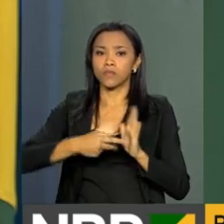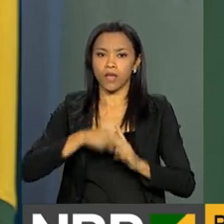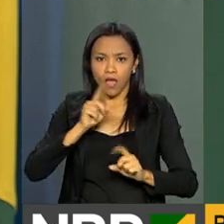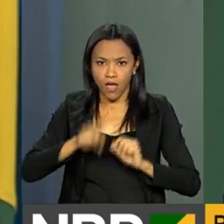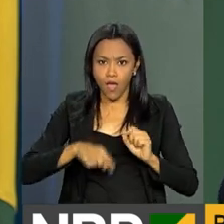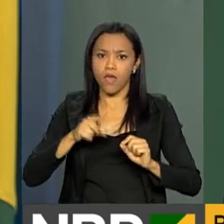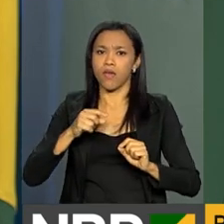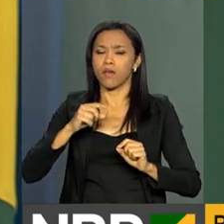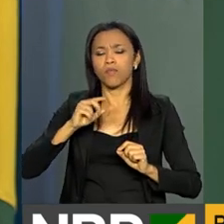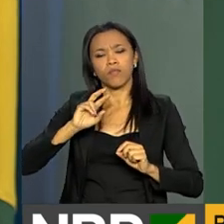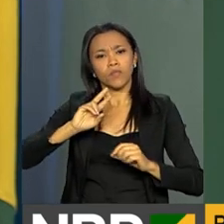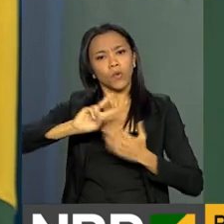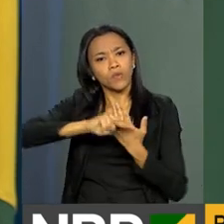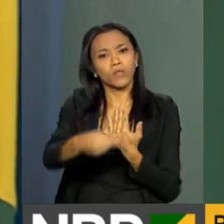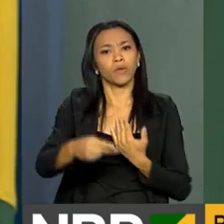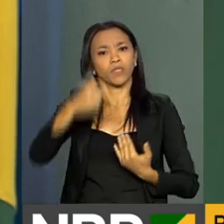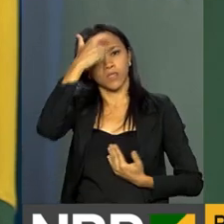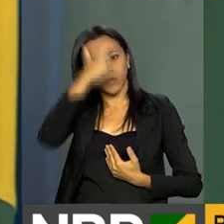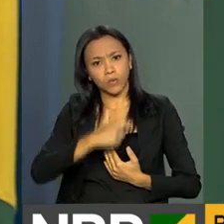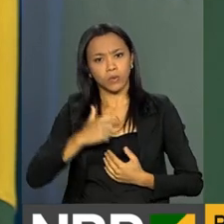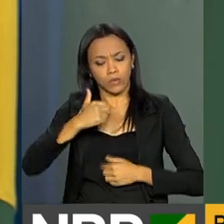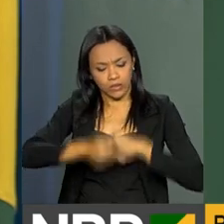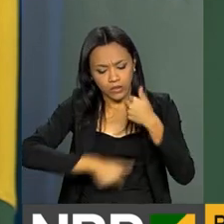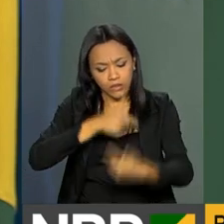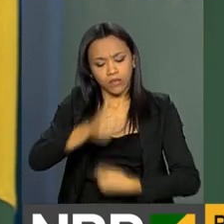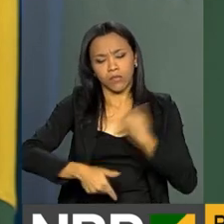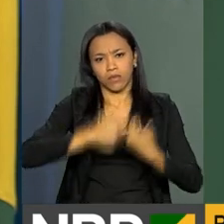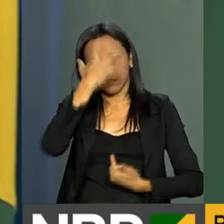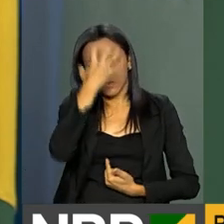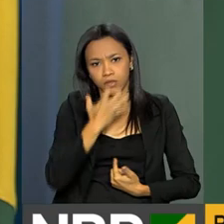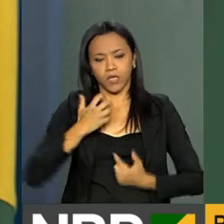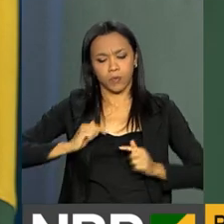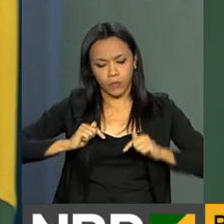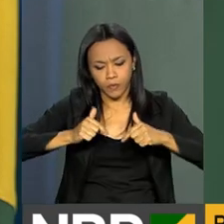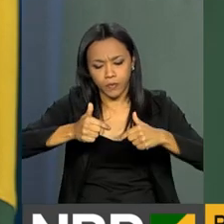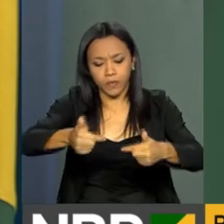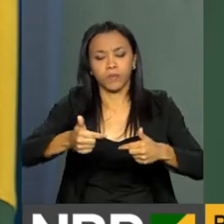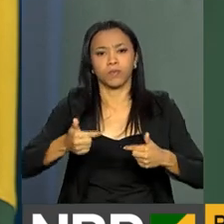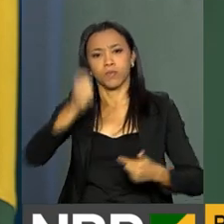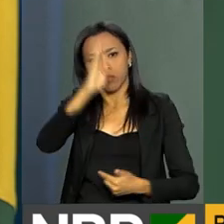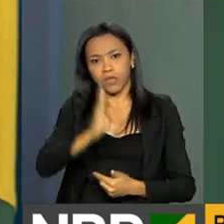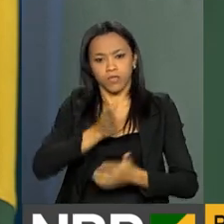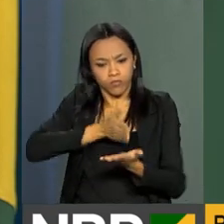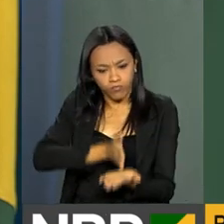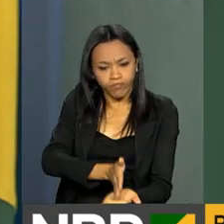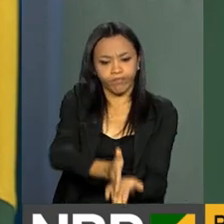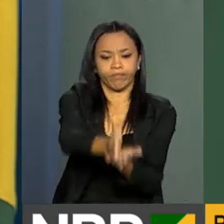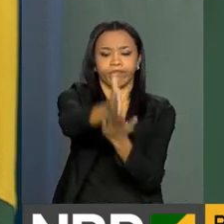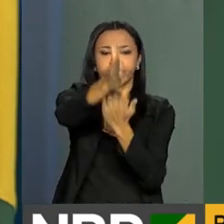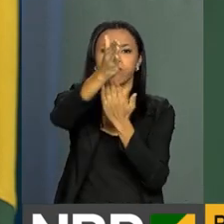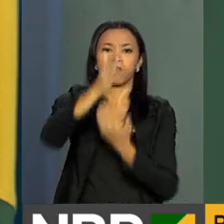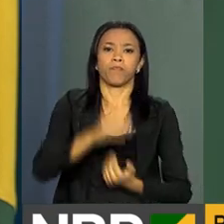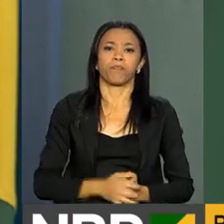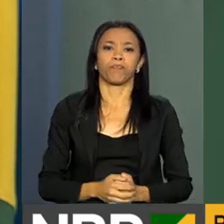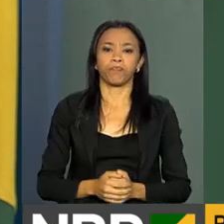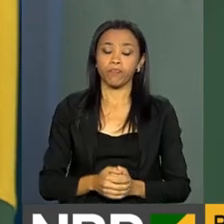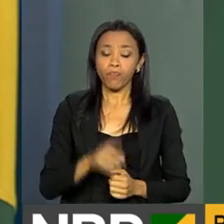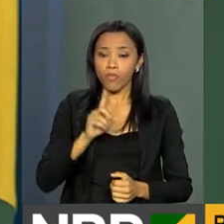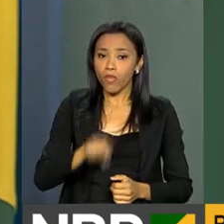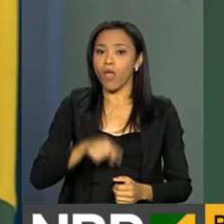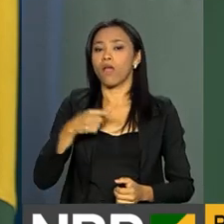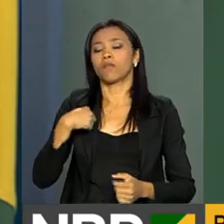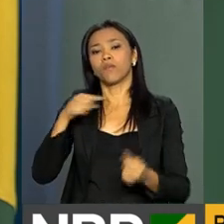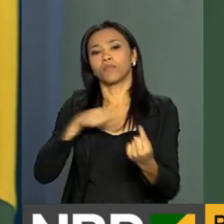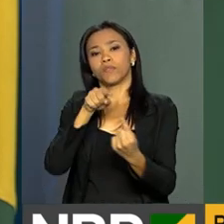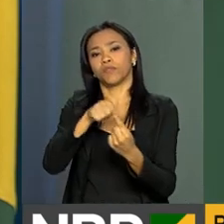trabalho sério, incansável, para colocar o Brasil no seu rumo. E esse tem sido, meus senhores, o objetivo